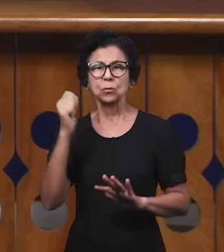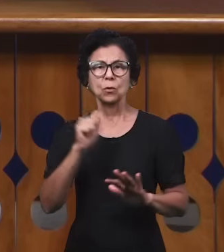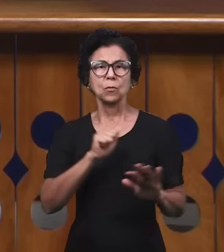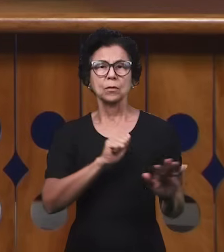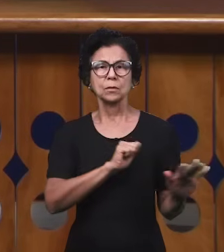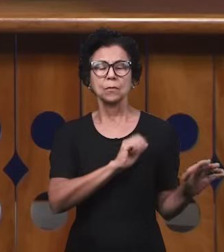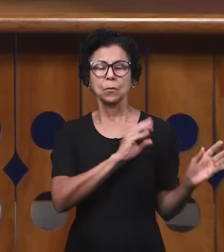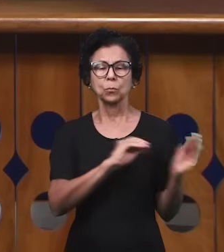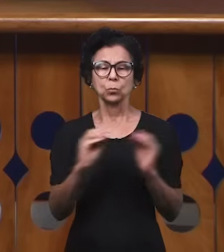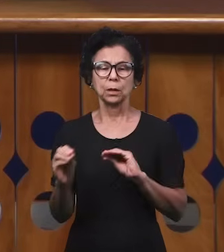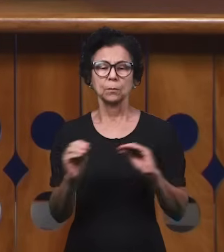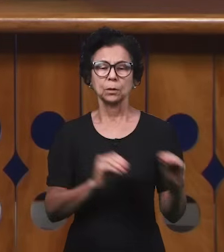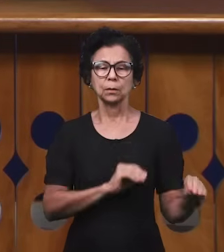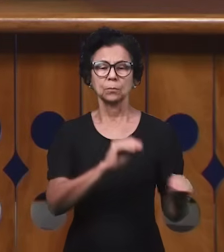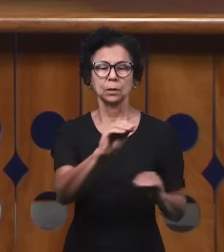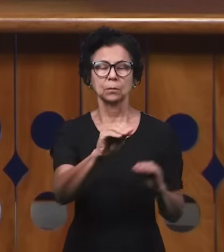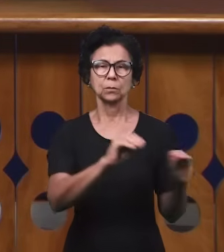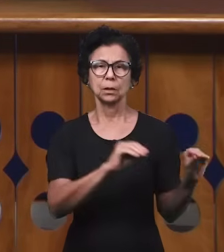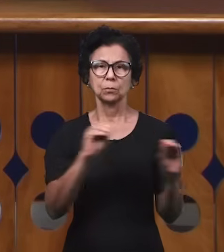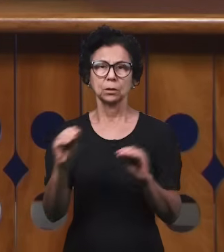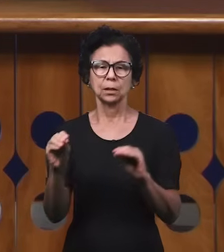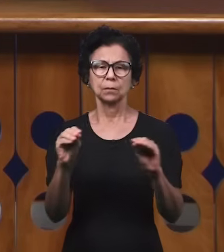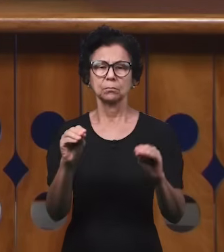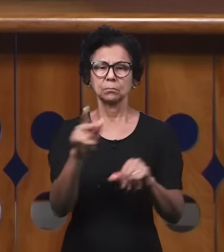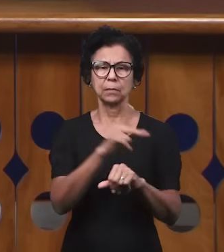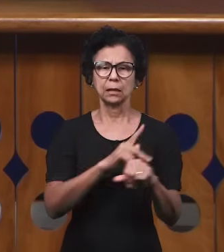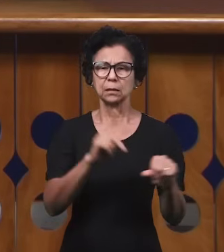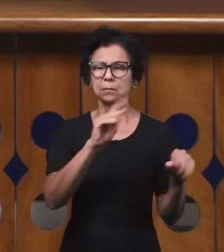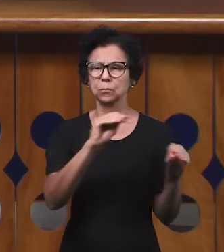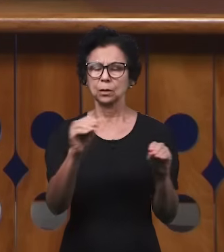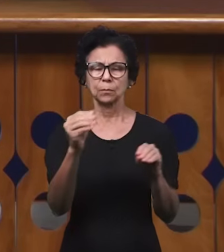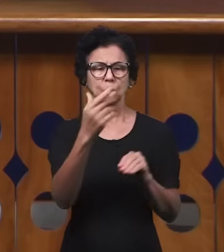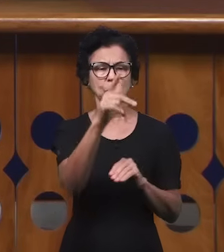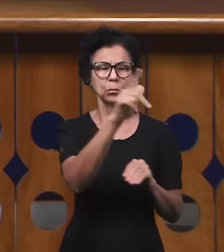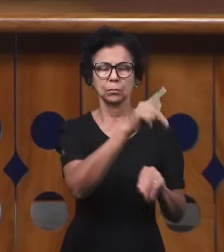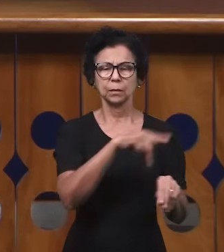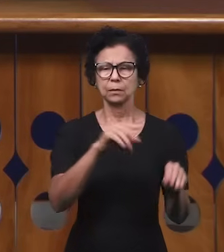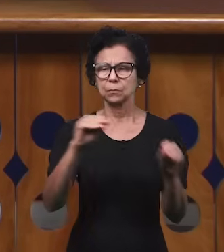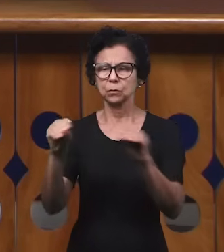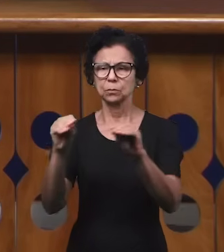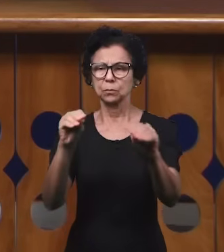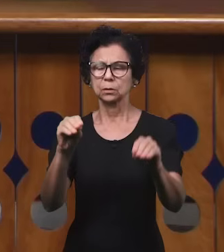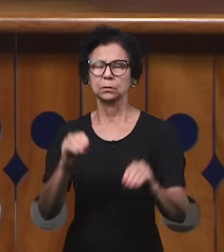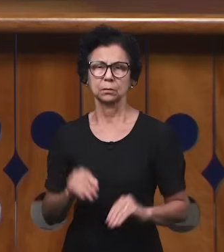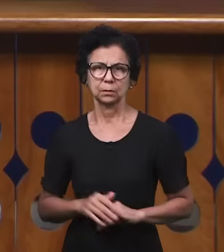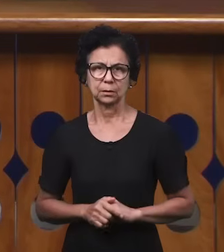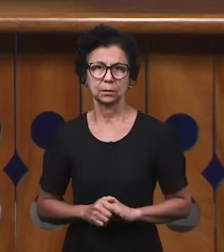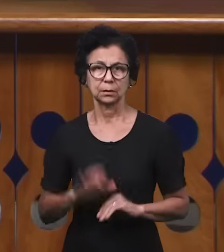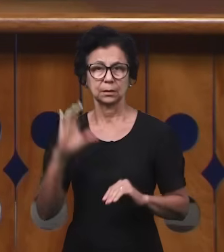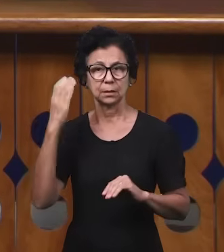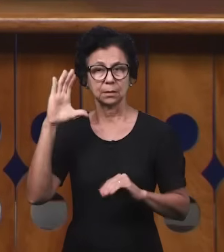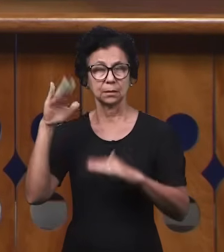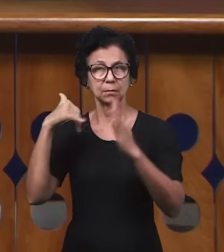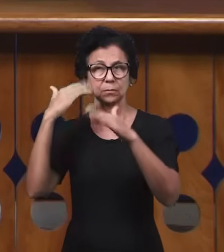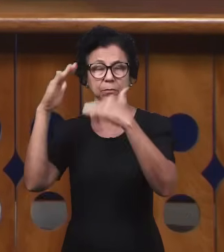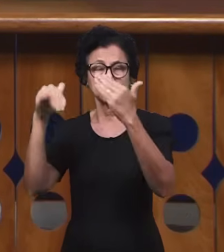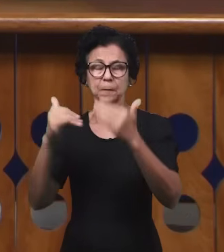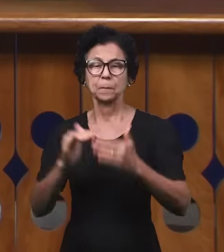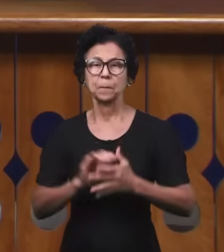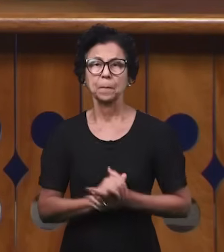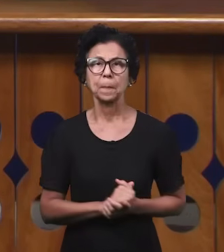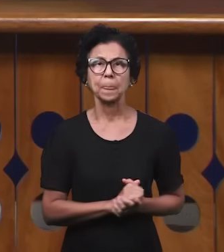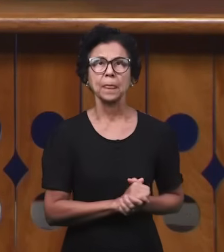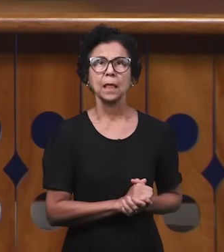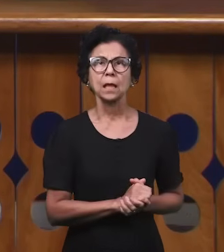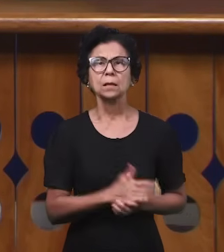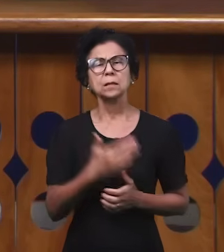se multiplicará. É bíblico. Sétimo, você tem pedido sabedoria específica para a